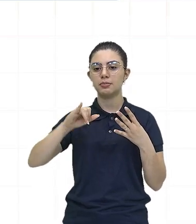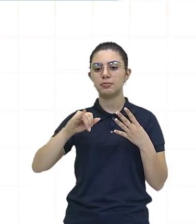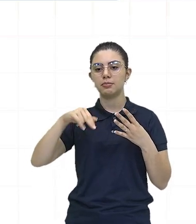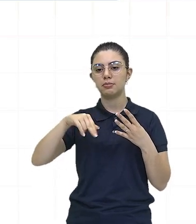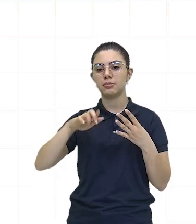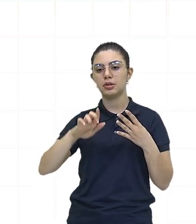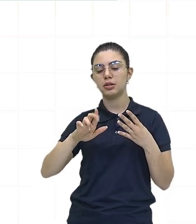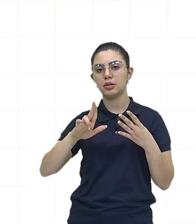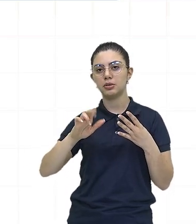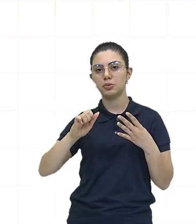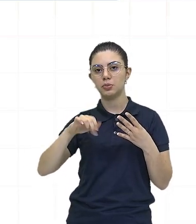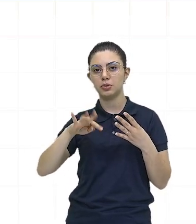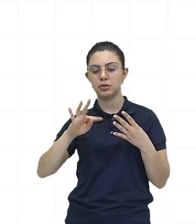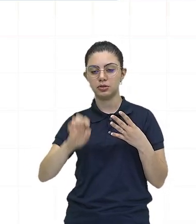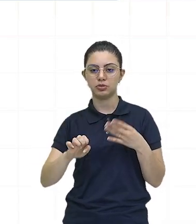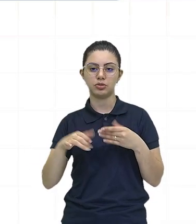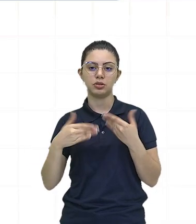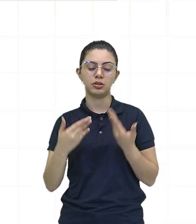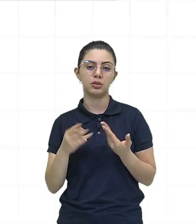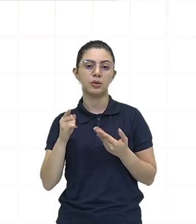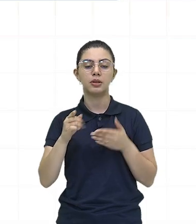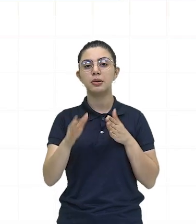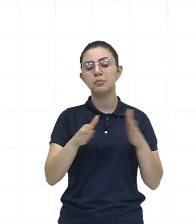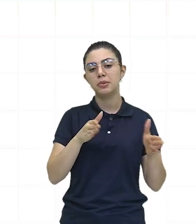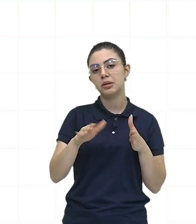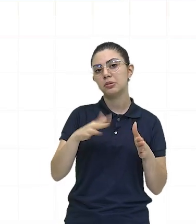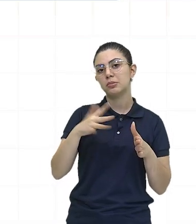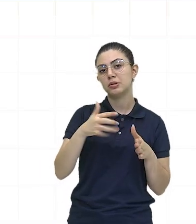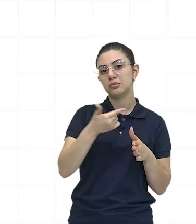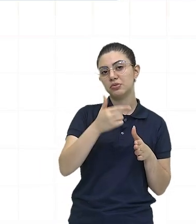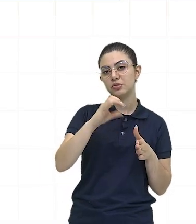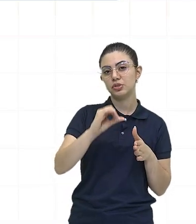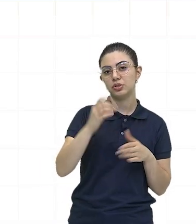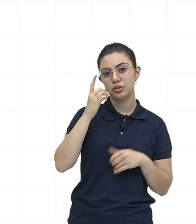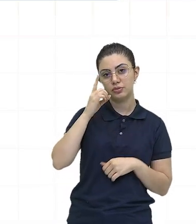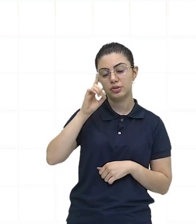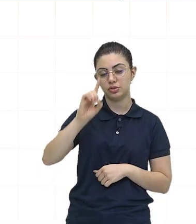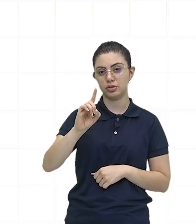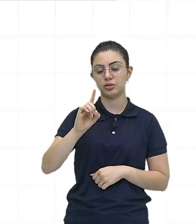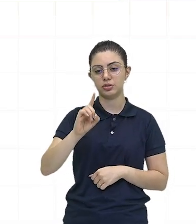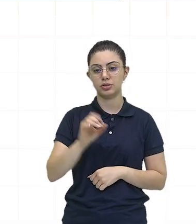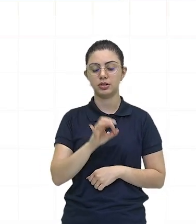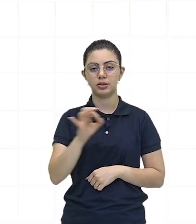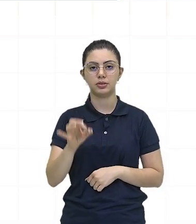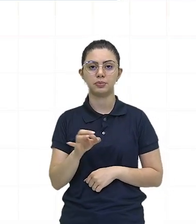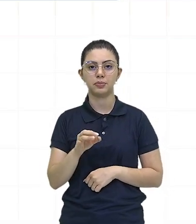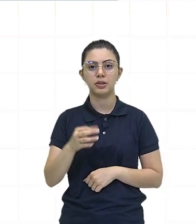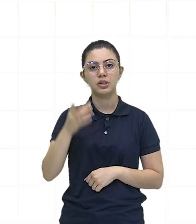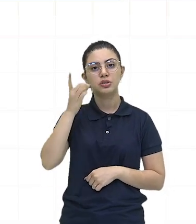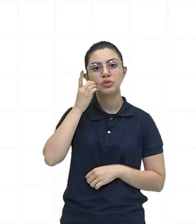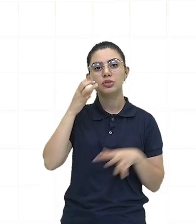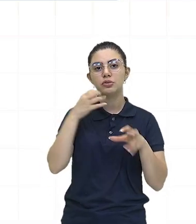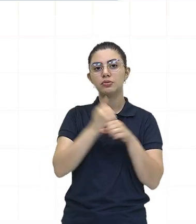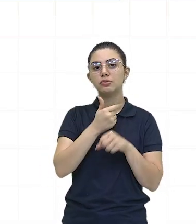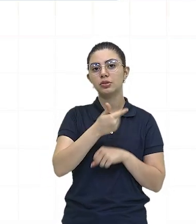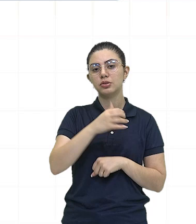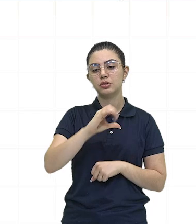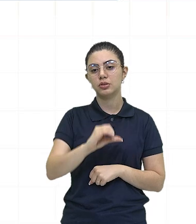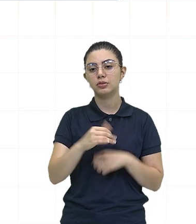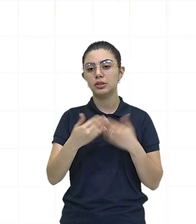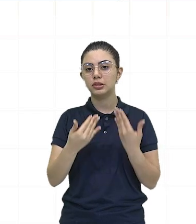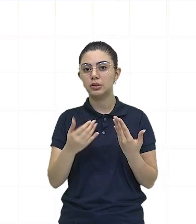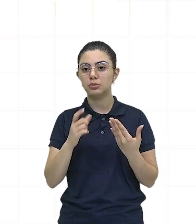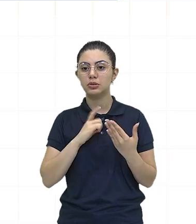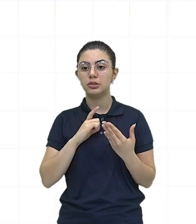ciclo dessas fases da Lua, ele dura cerca de 29 dias. E aí, quando nós temos esse ciclo completo, nós chamamos